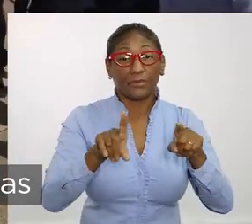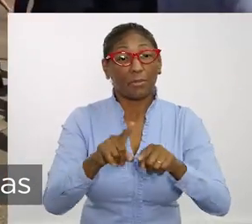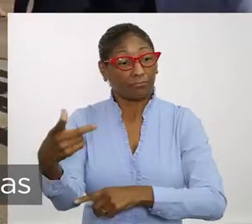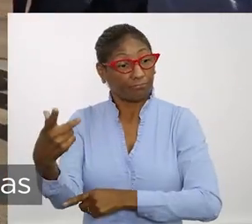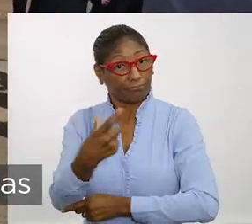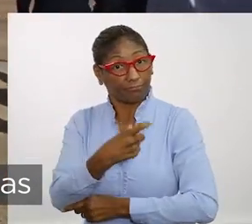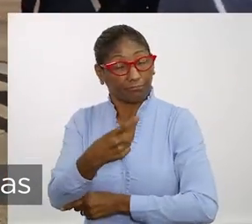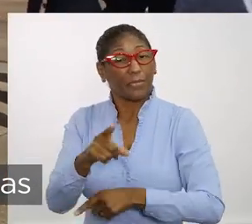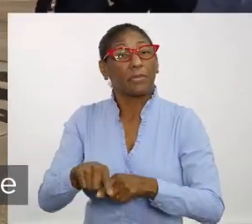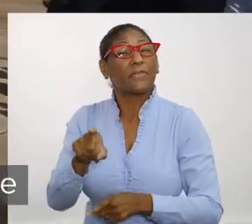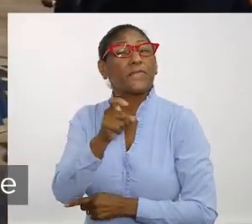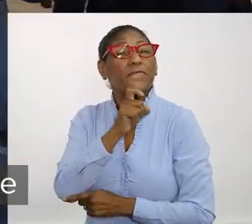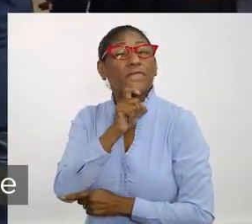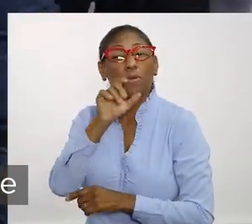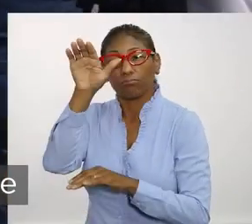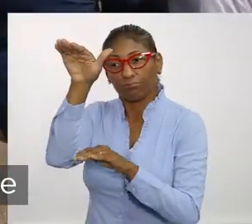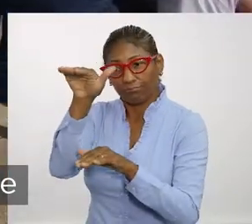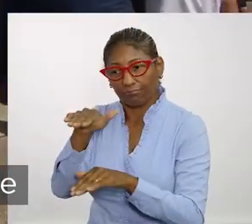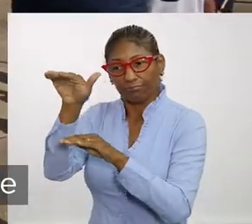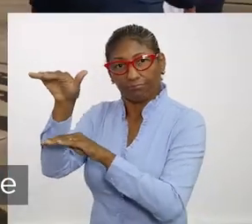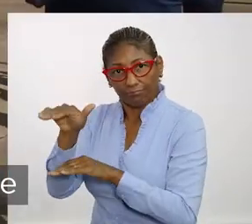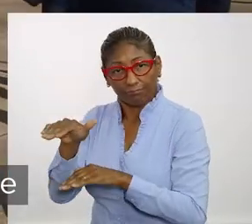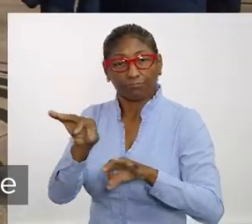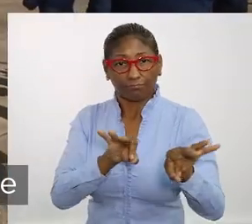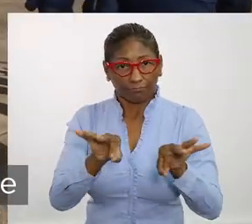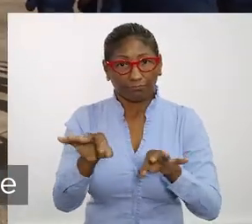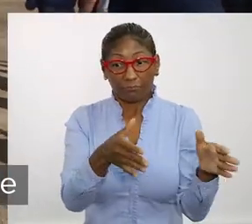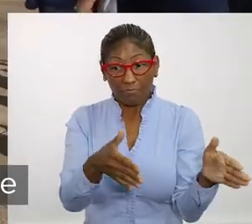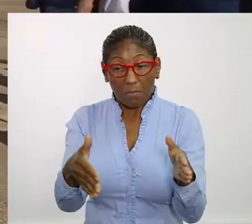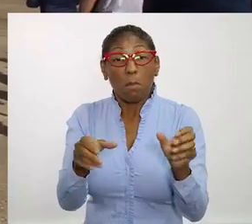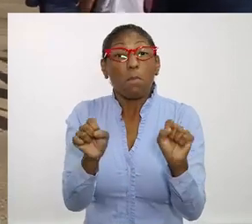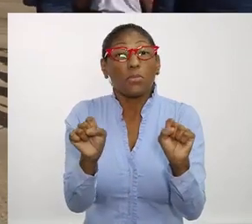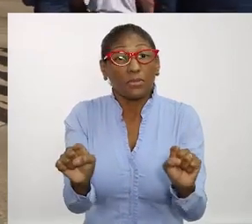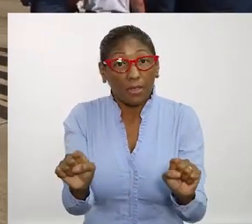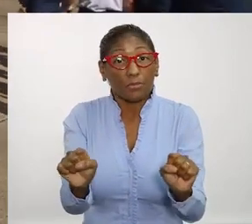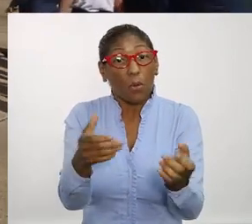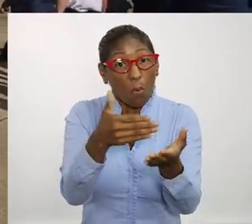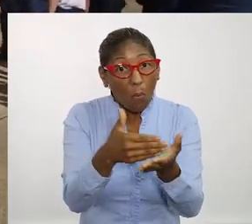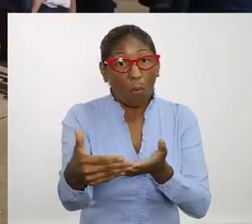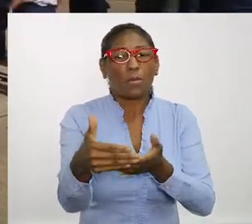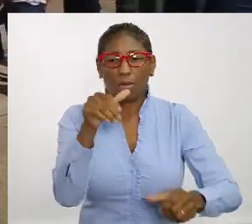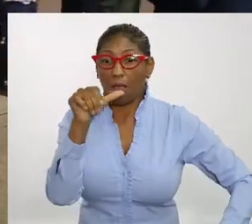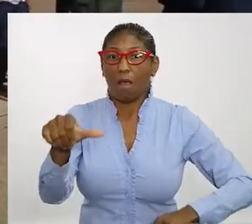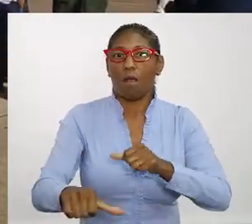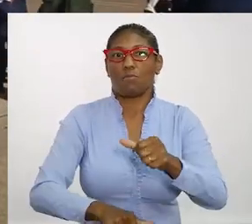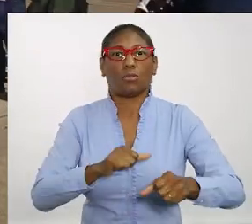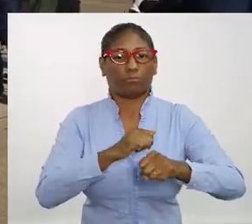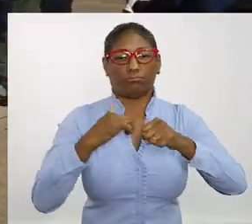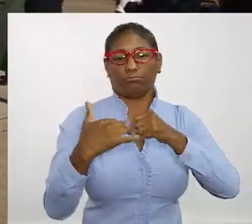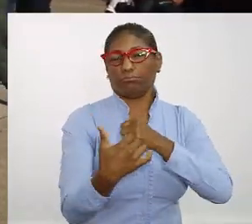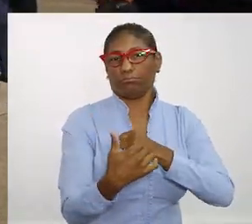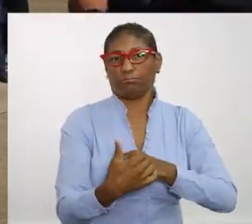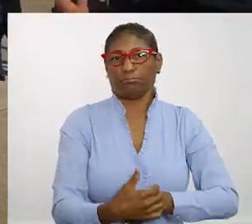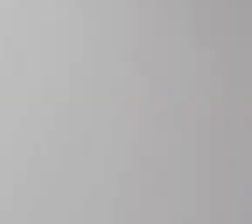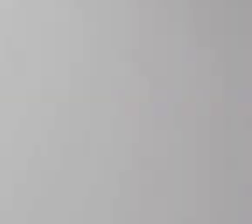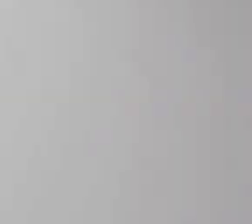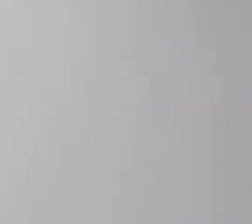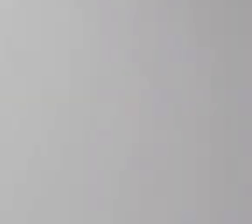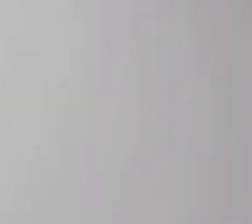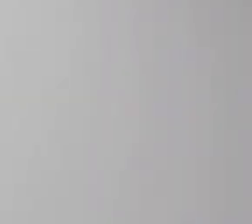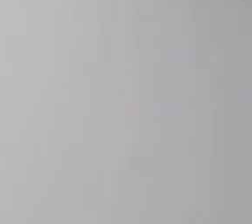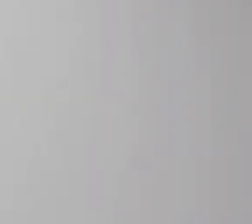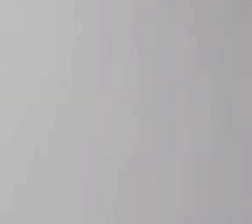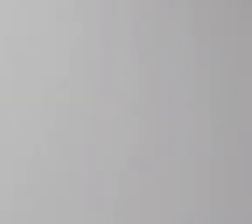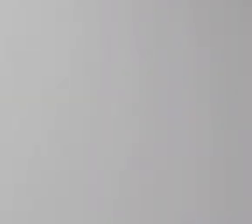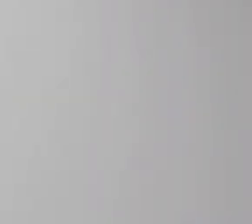as seringas agulhadas para que essa campanha se dê com celeridade e assim possamos começar a virar essa página do coronavírus.